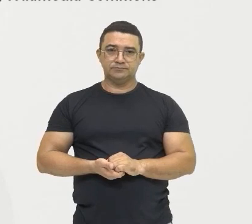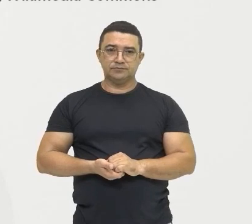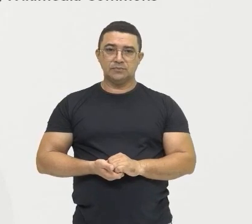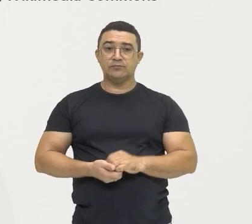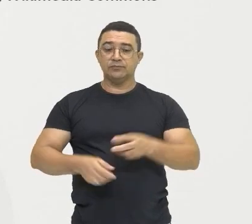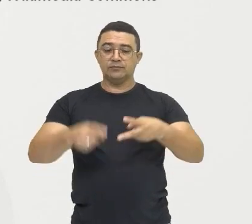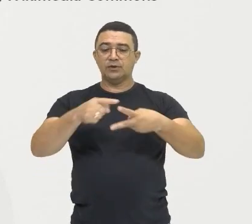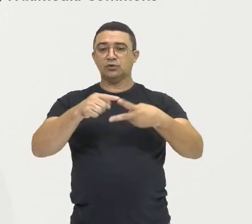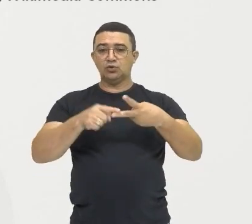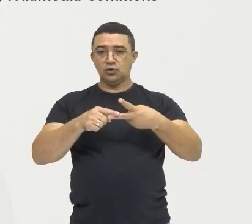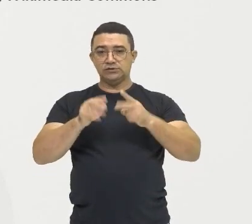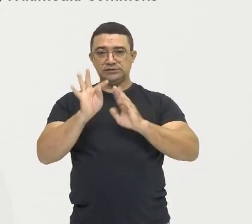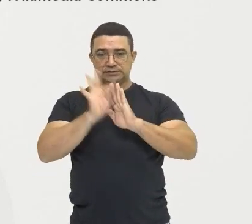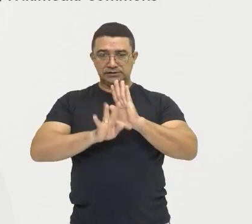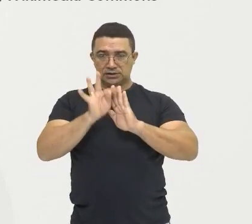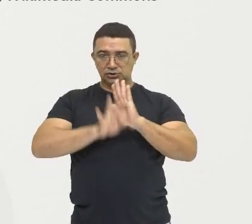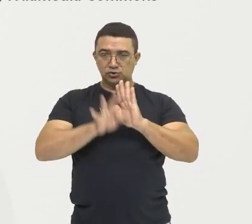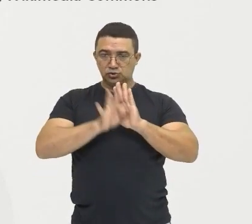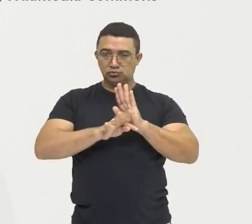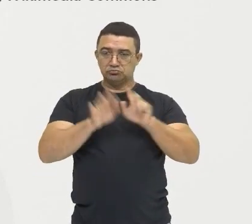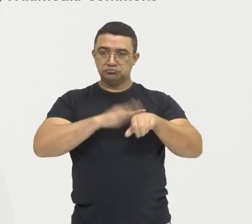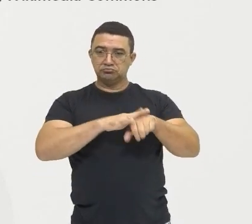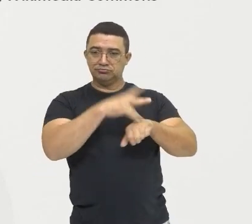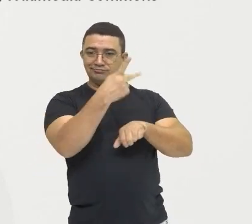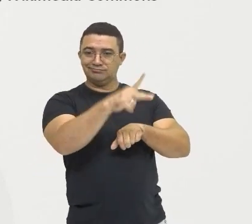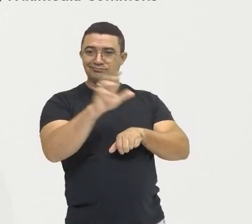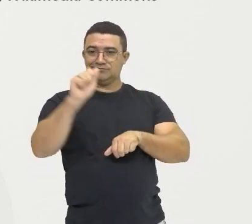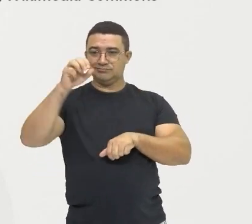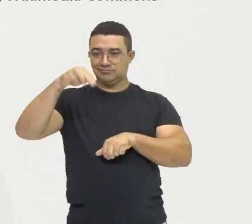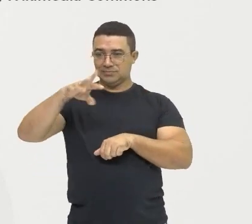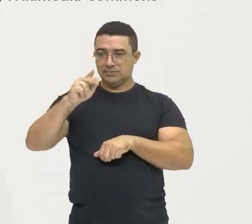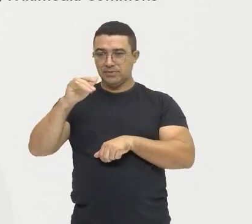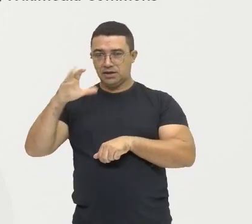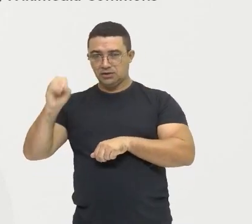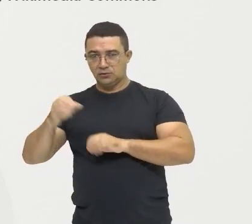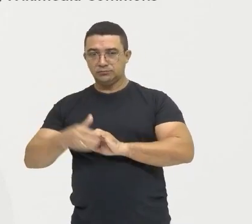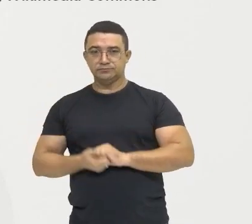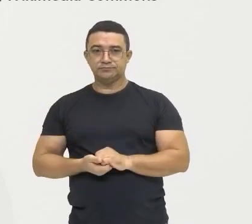chamado Mundos Novos e